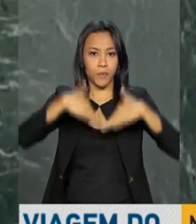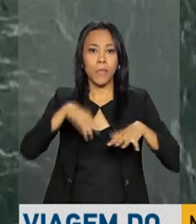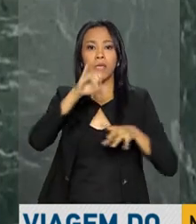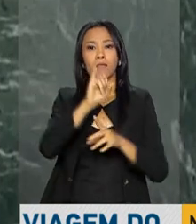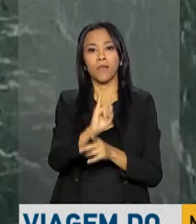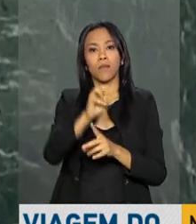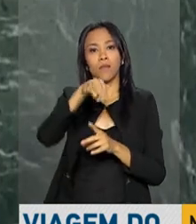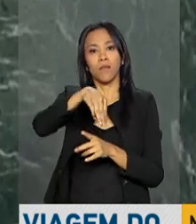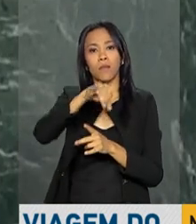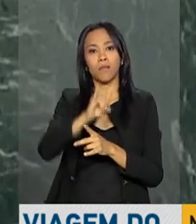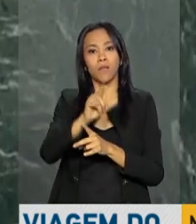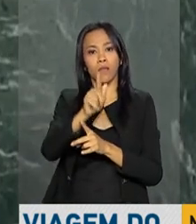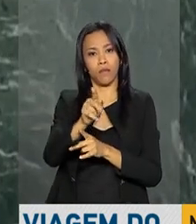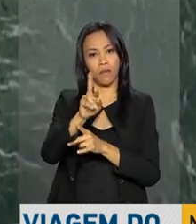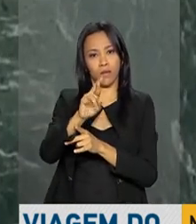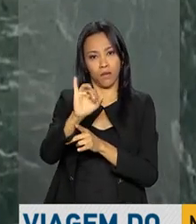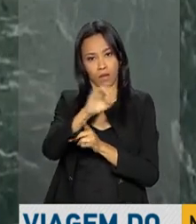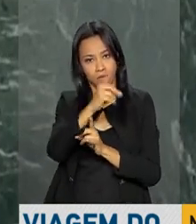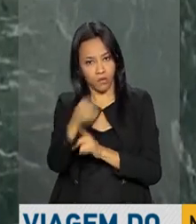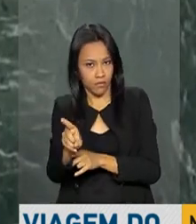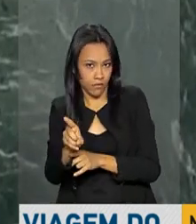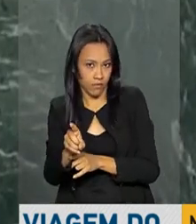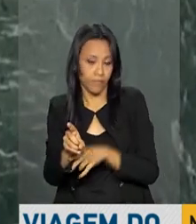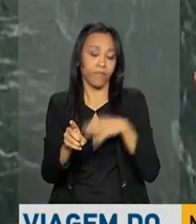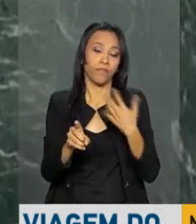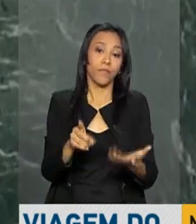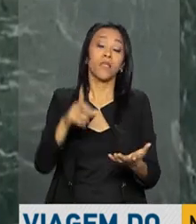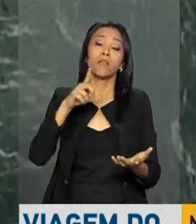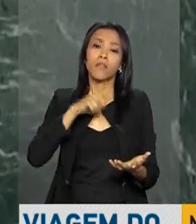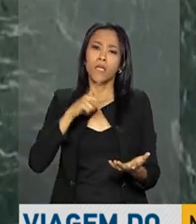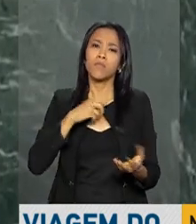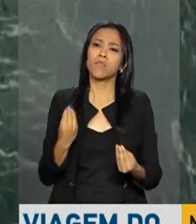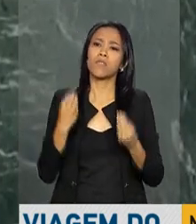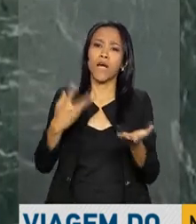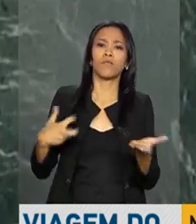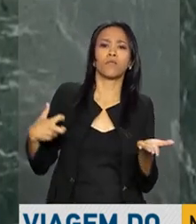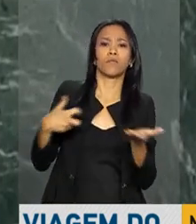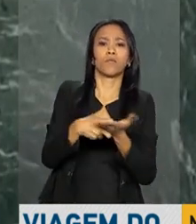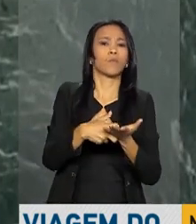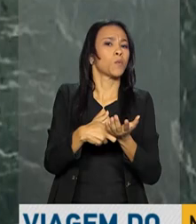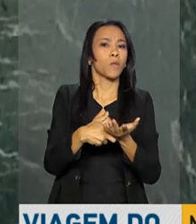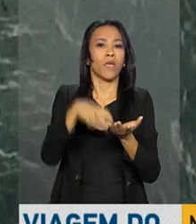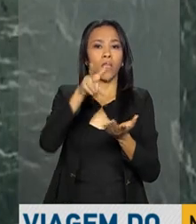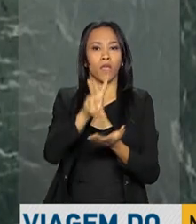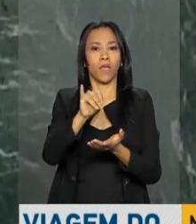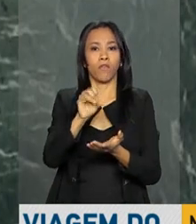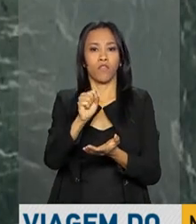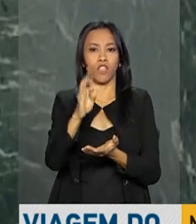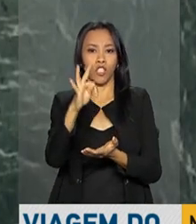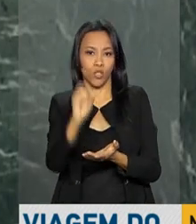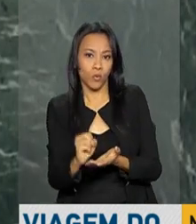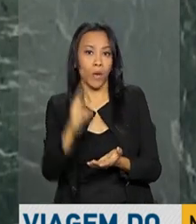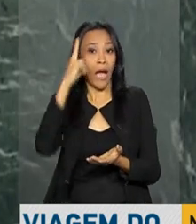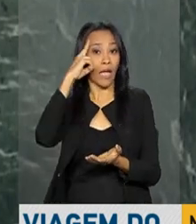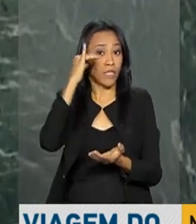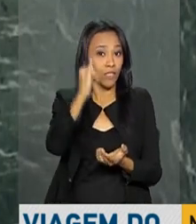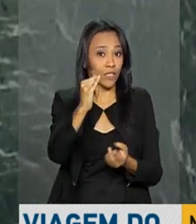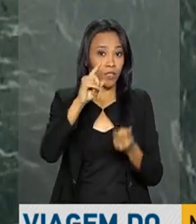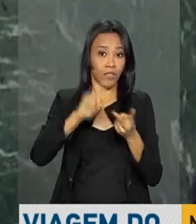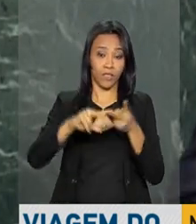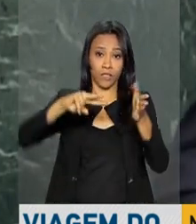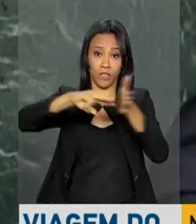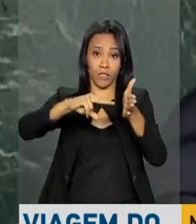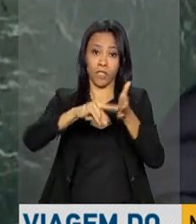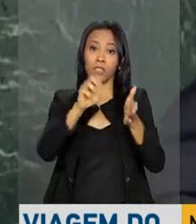princípio da acolhida humanitária. Temos concedido vistos humanitários a cidadãos haitianos e sírios e